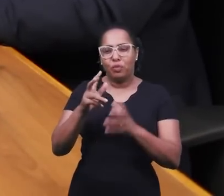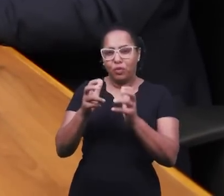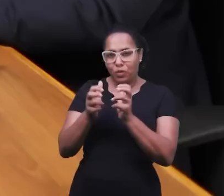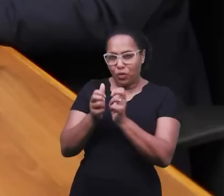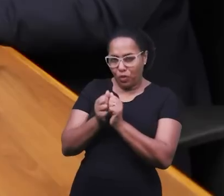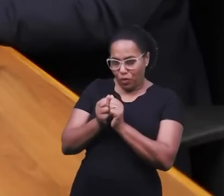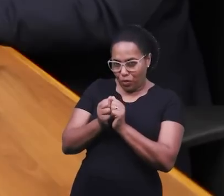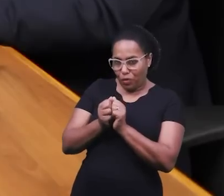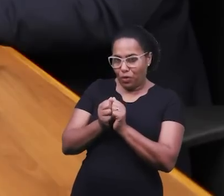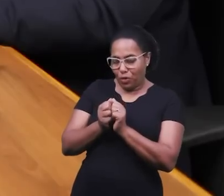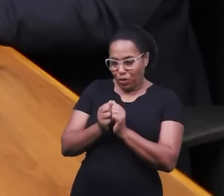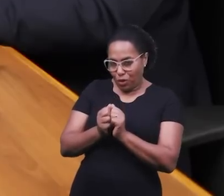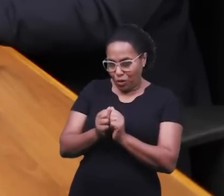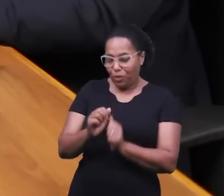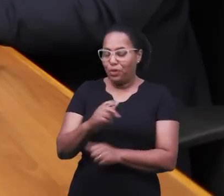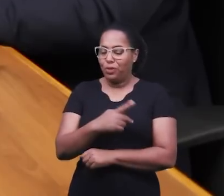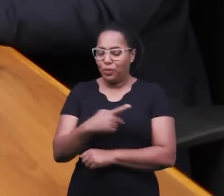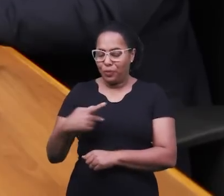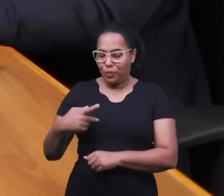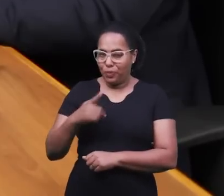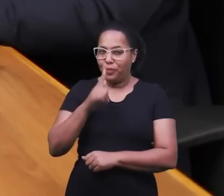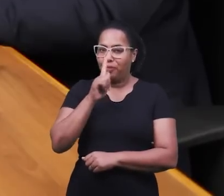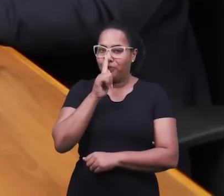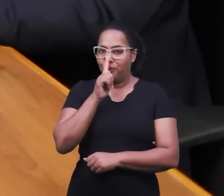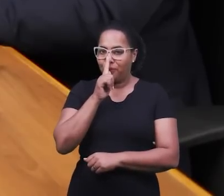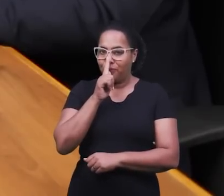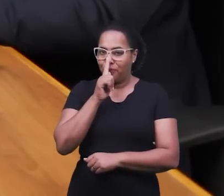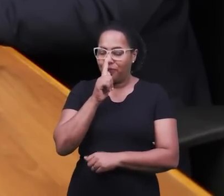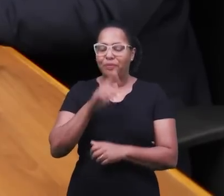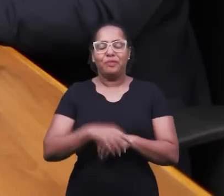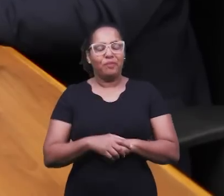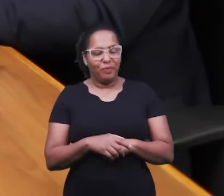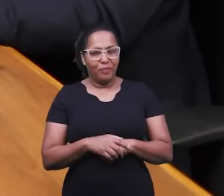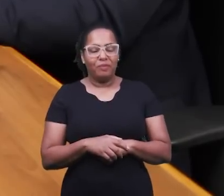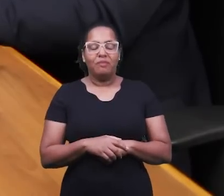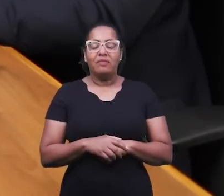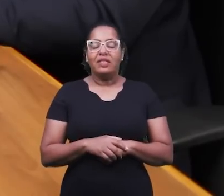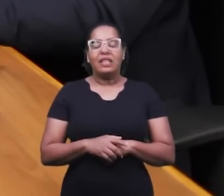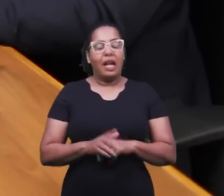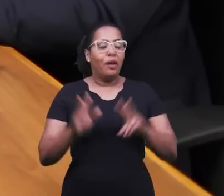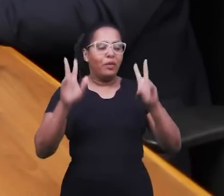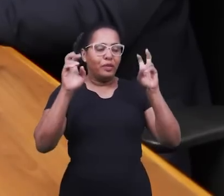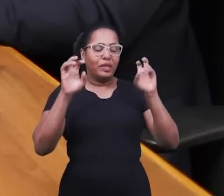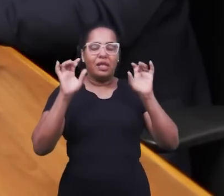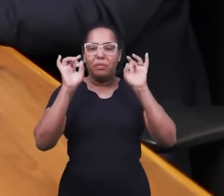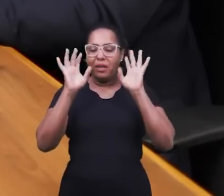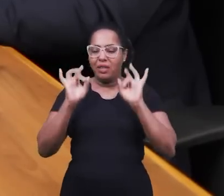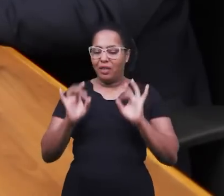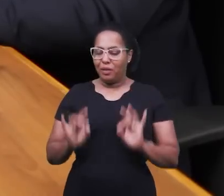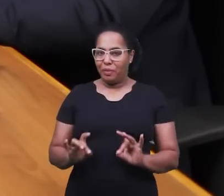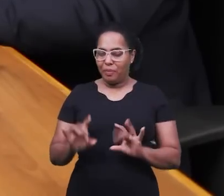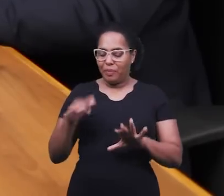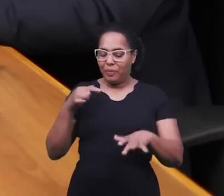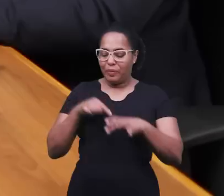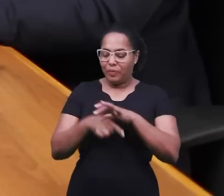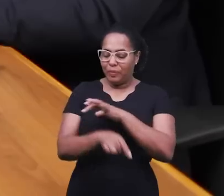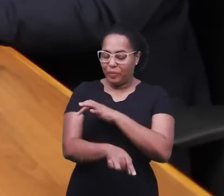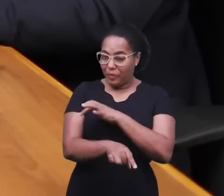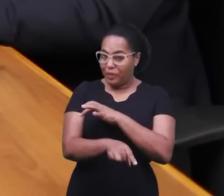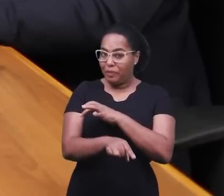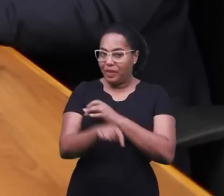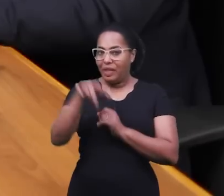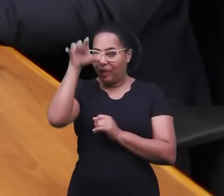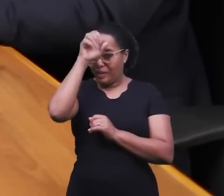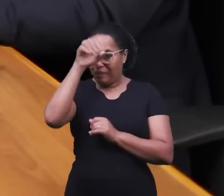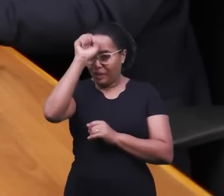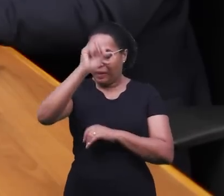Gilson, a paz do Senhor, seja bem-vindo. Paz do Senhor, pastor Josias, realmente é um tema muito especial, né? E nós vamos então nos aprofundar nele aqui